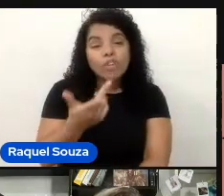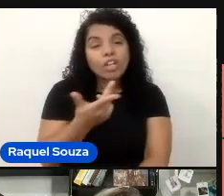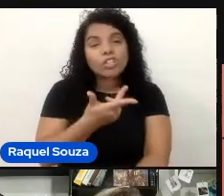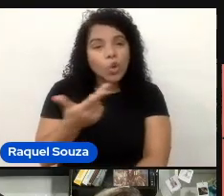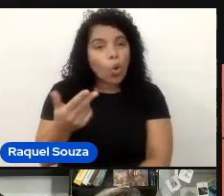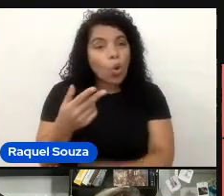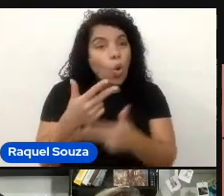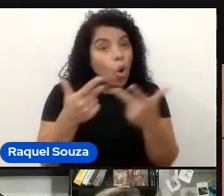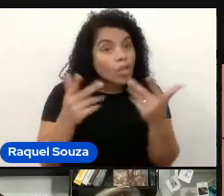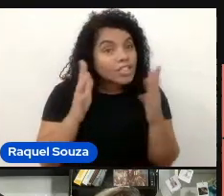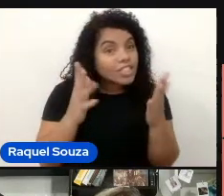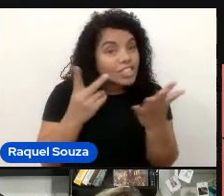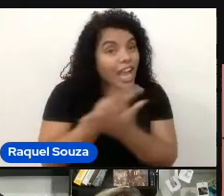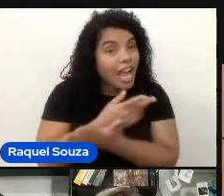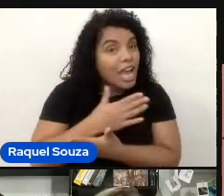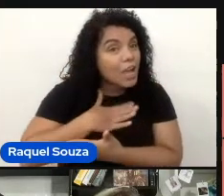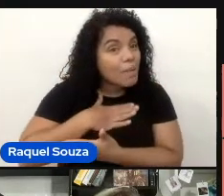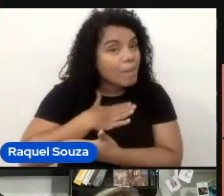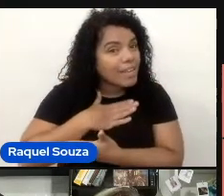passei, tá?